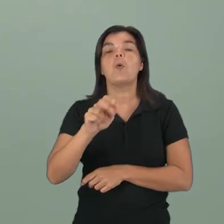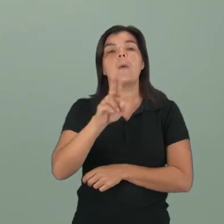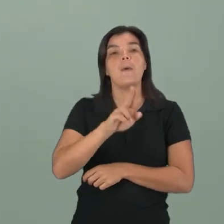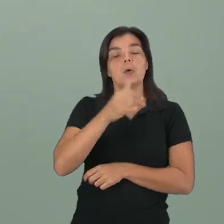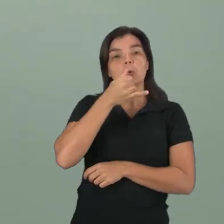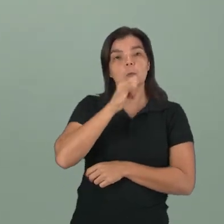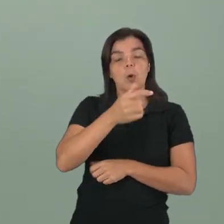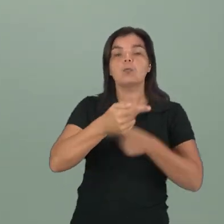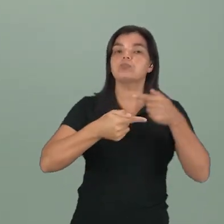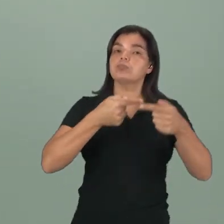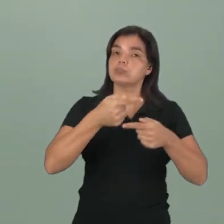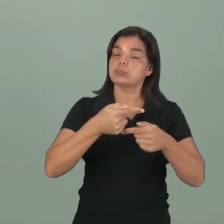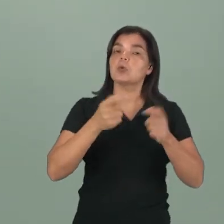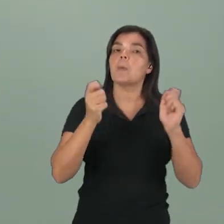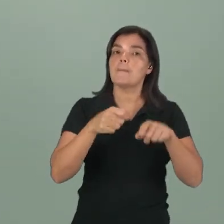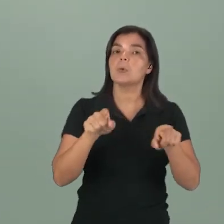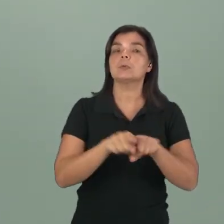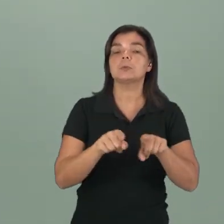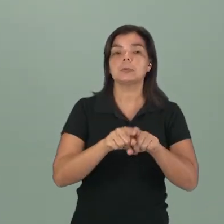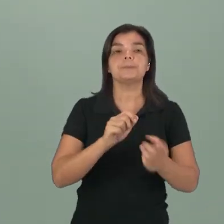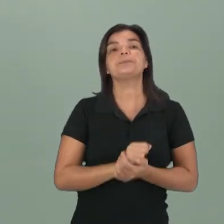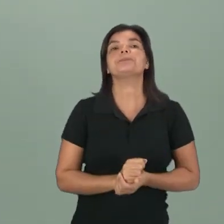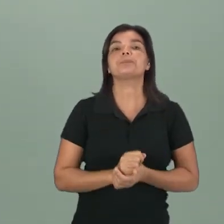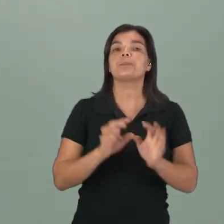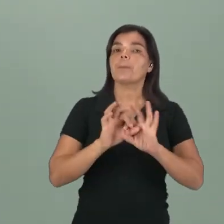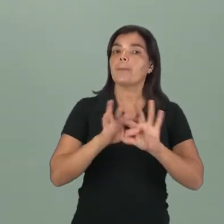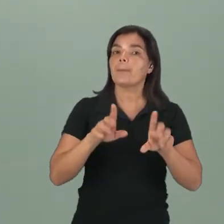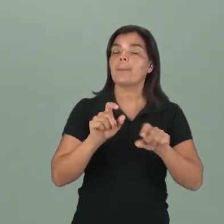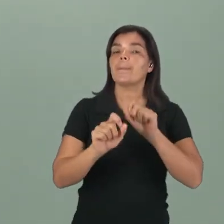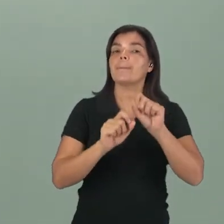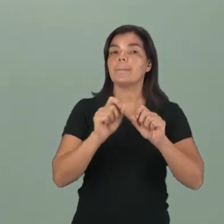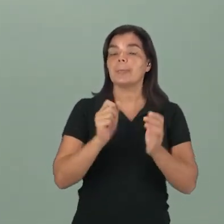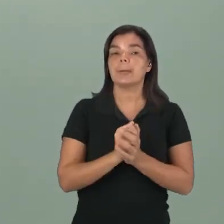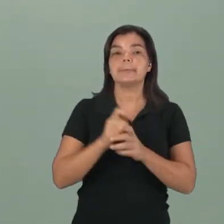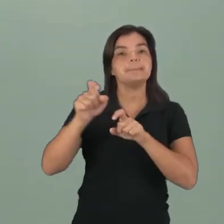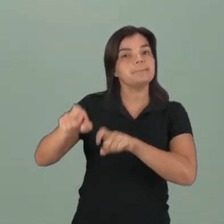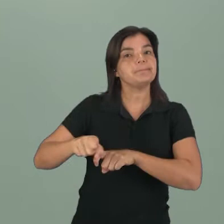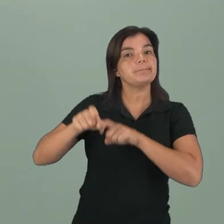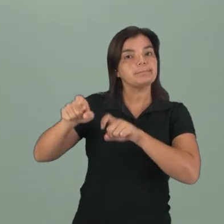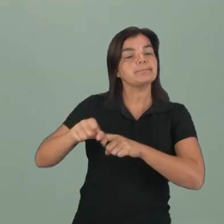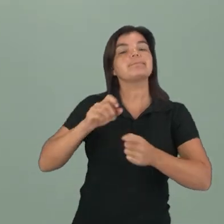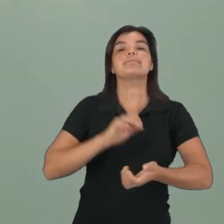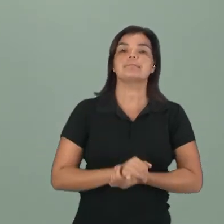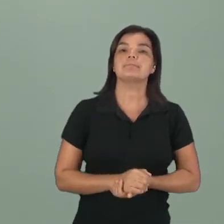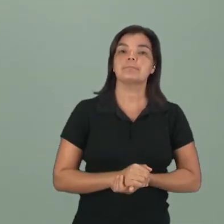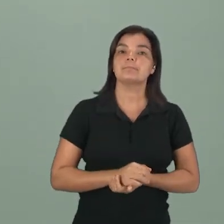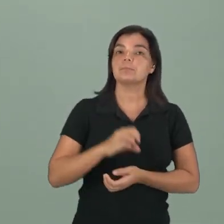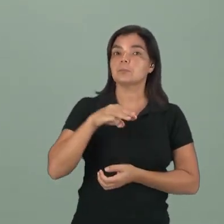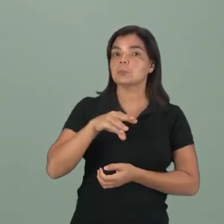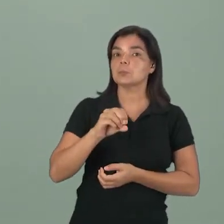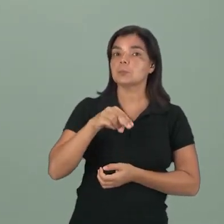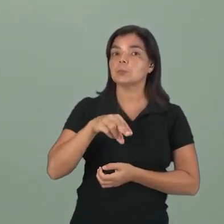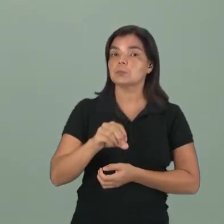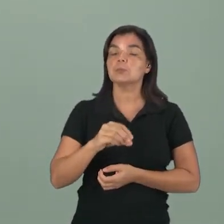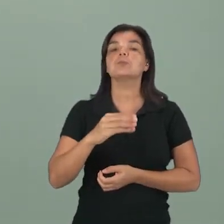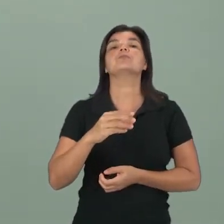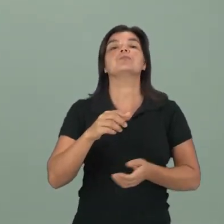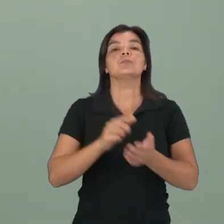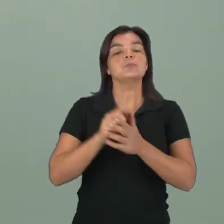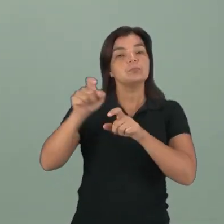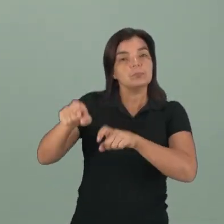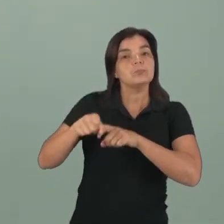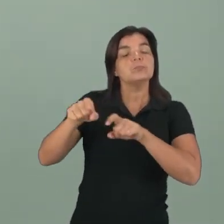grupos geradores funcionem e permitem com que a agricultura, né, a monocultura praticada,